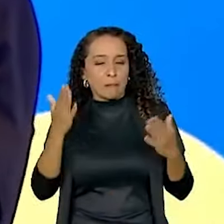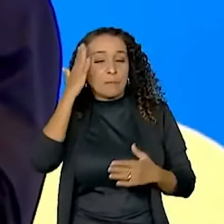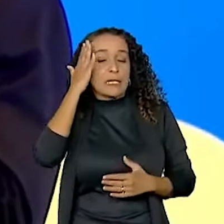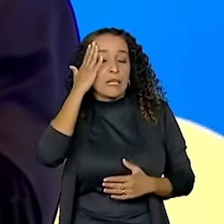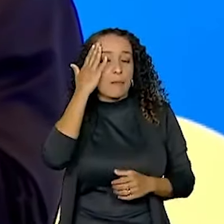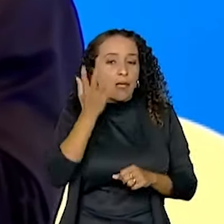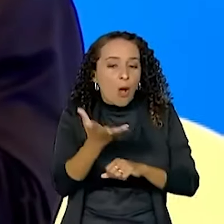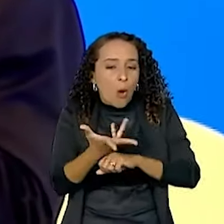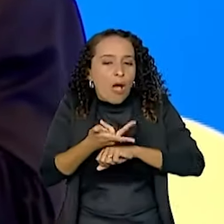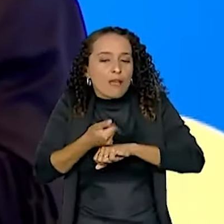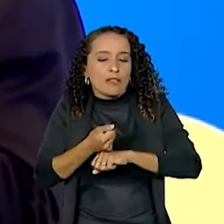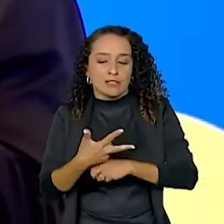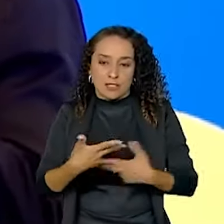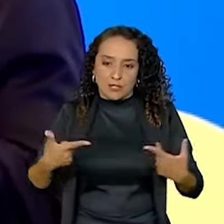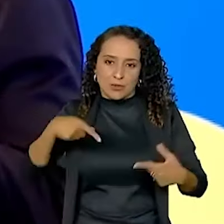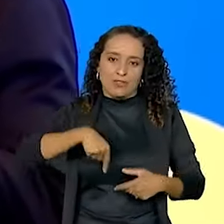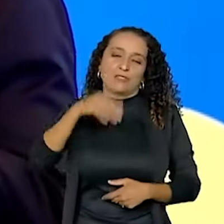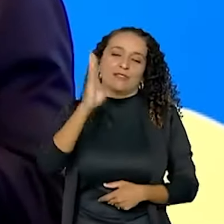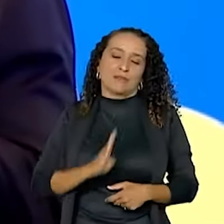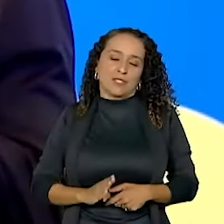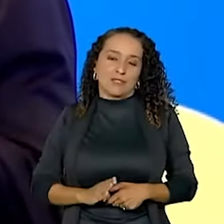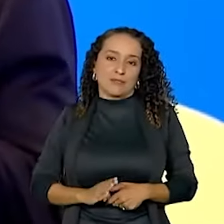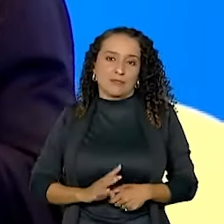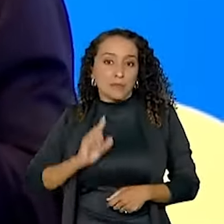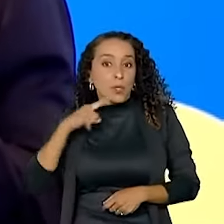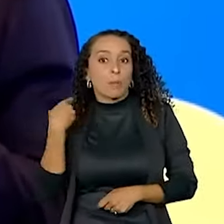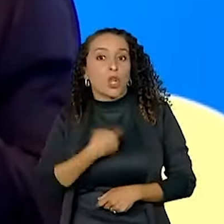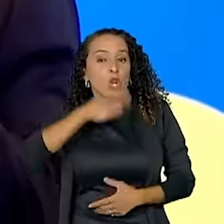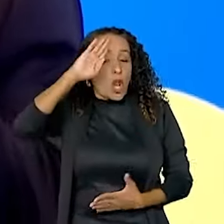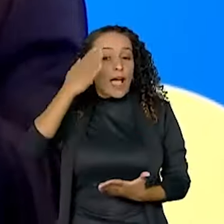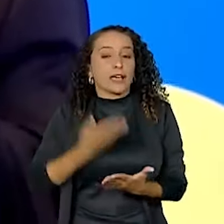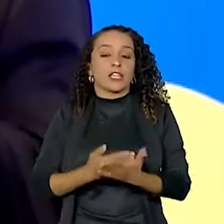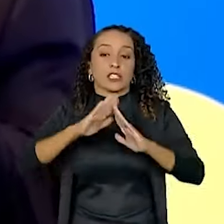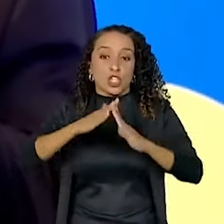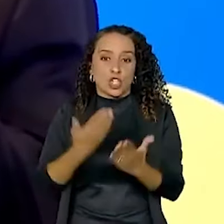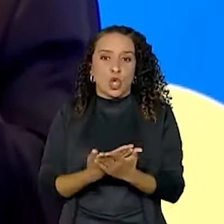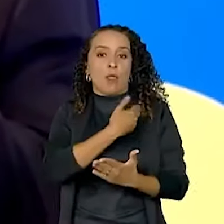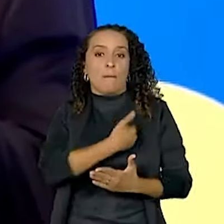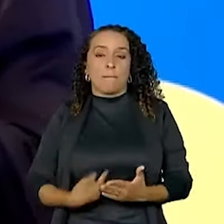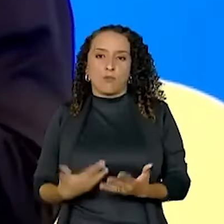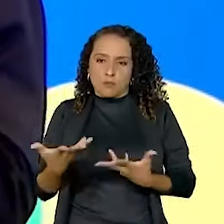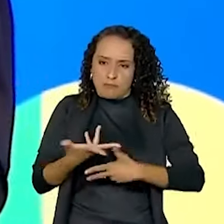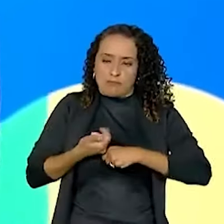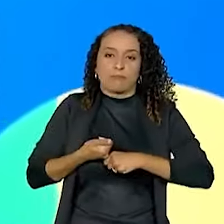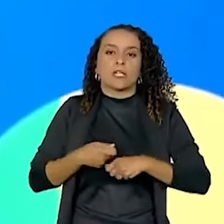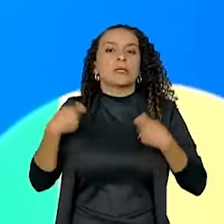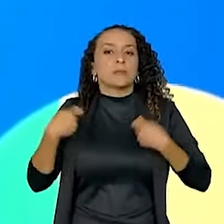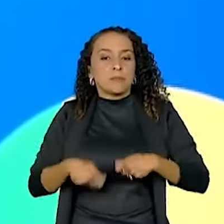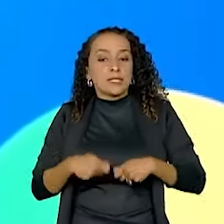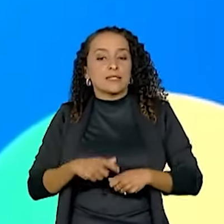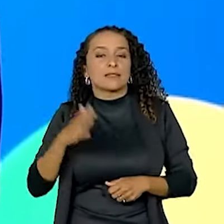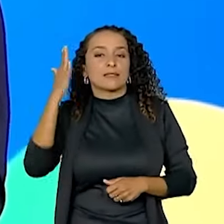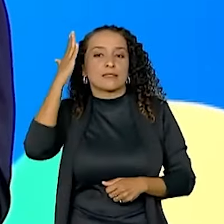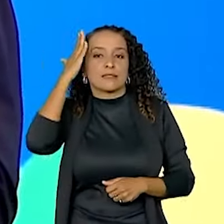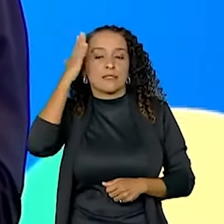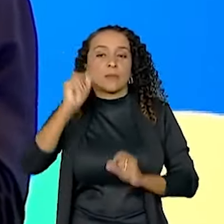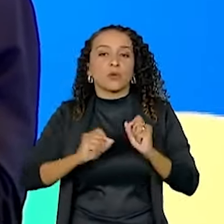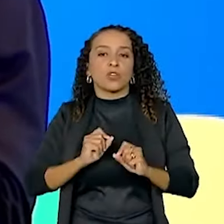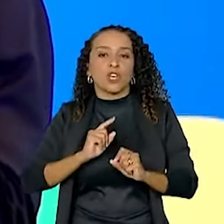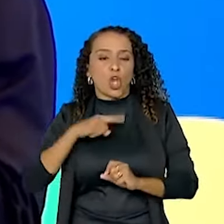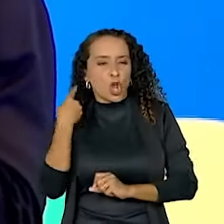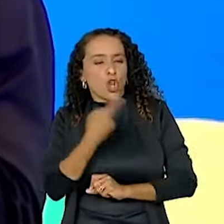coisas nesse país. E para a gente acreditar na escola pública de qualidade, nós temos que ter em conta os